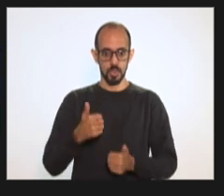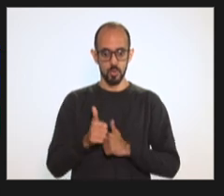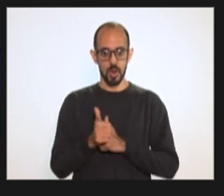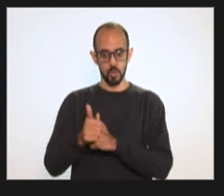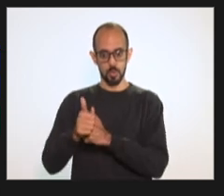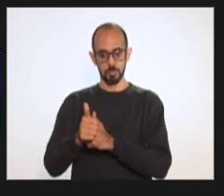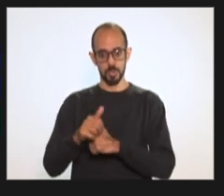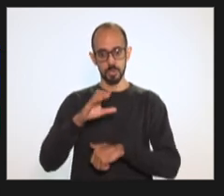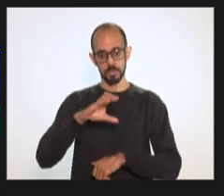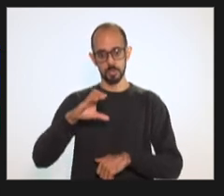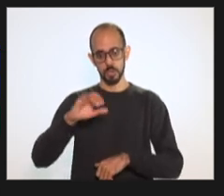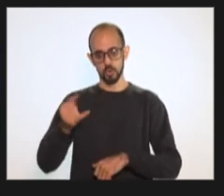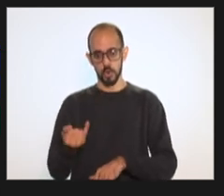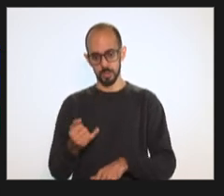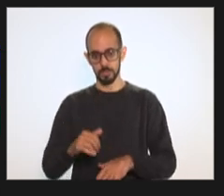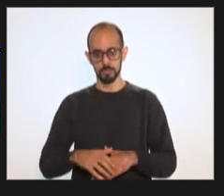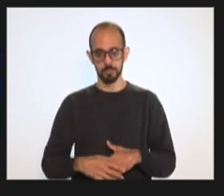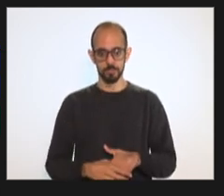parecer da Assembleia.